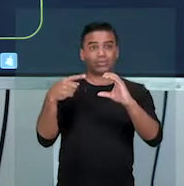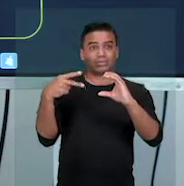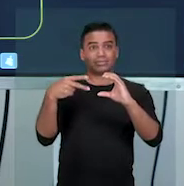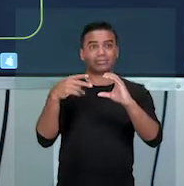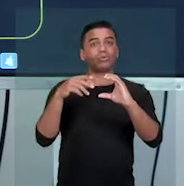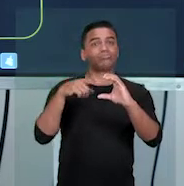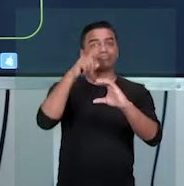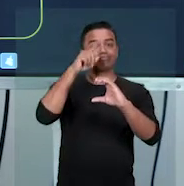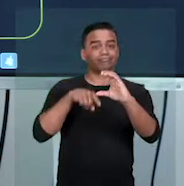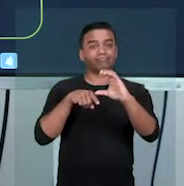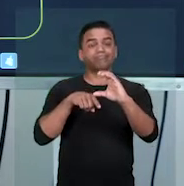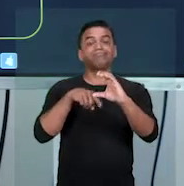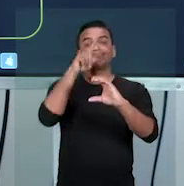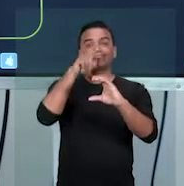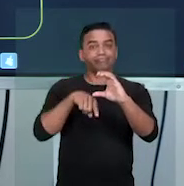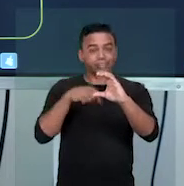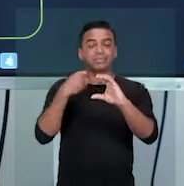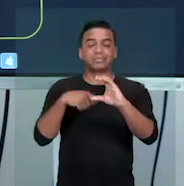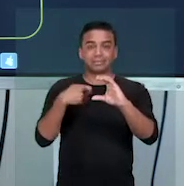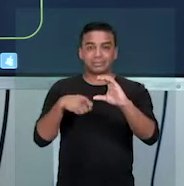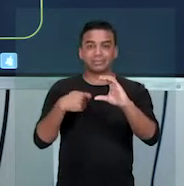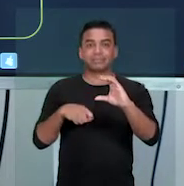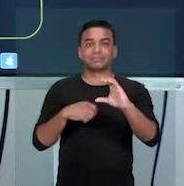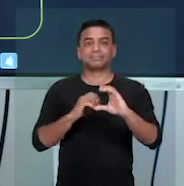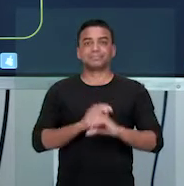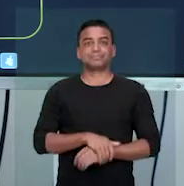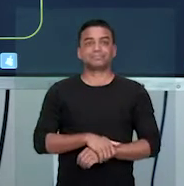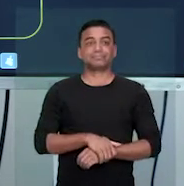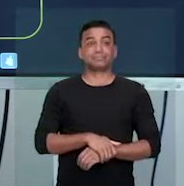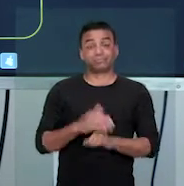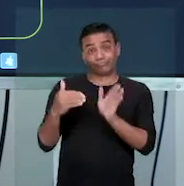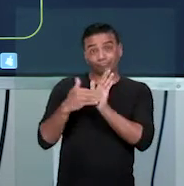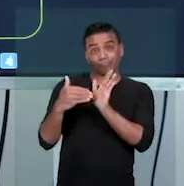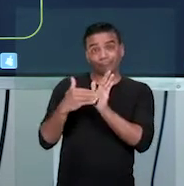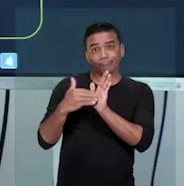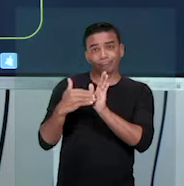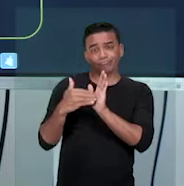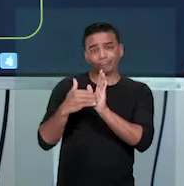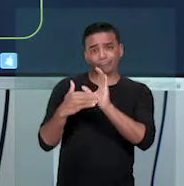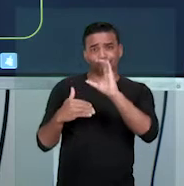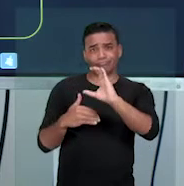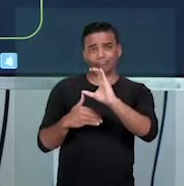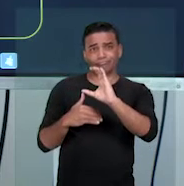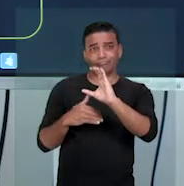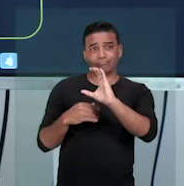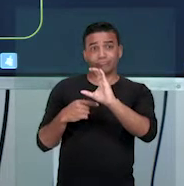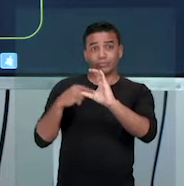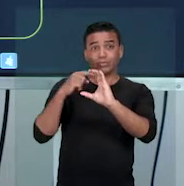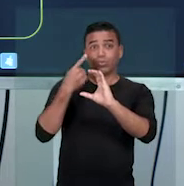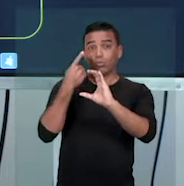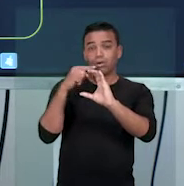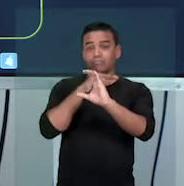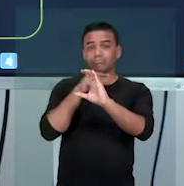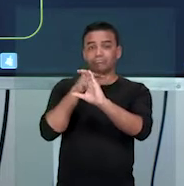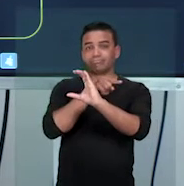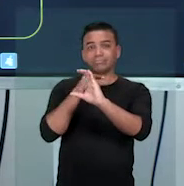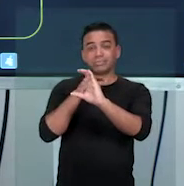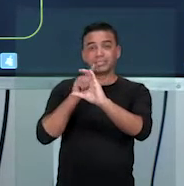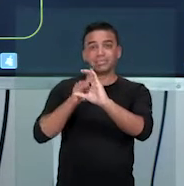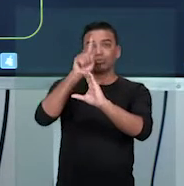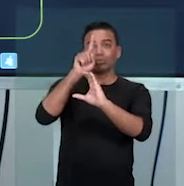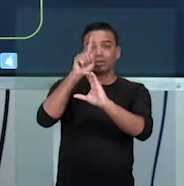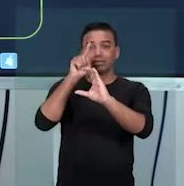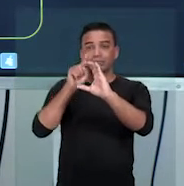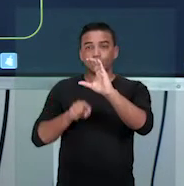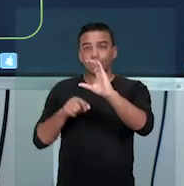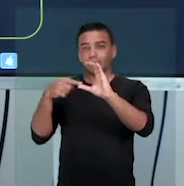de mais 2 ligações. E esse último, ele faz 1 ligação, eu preciso